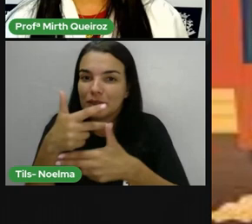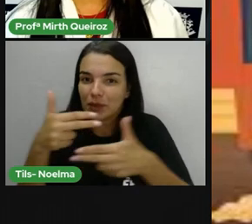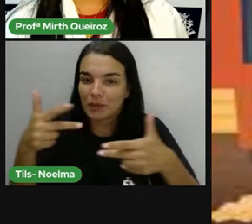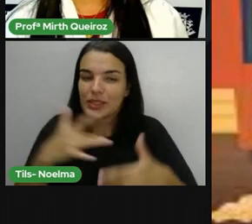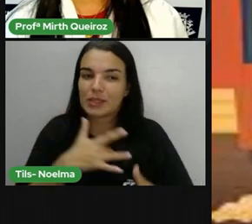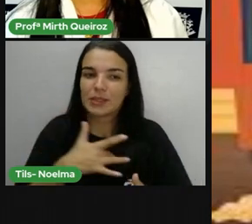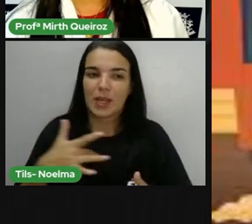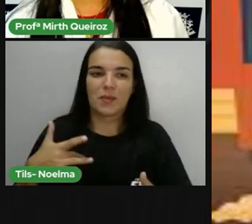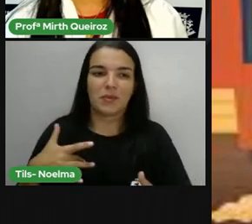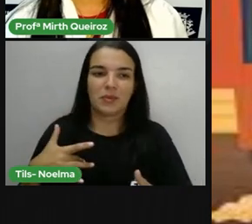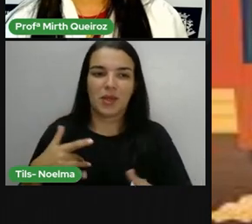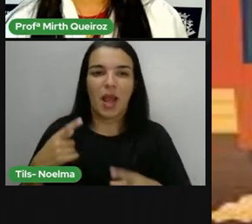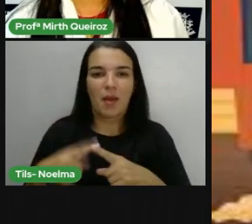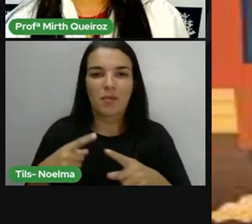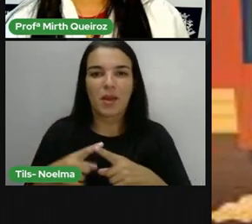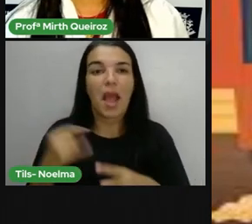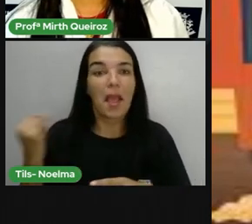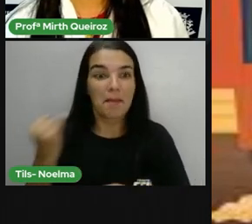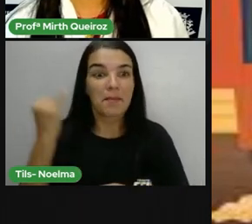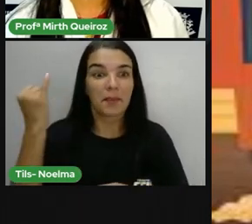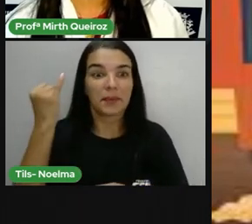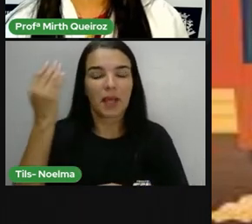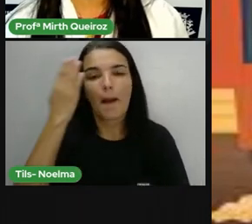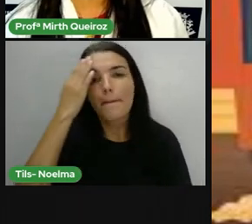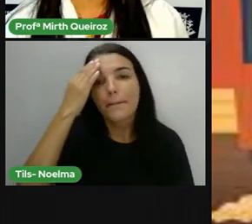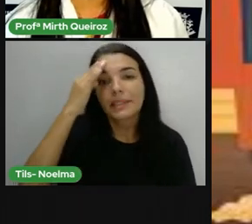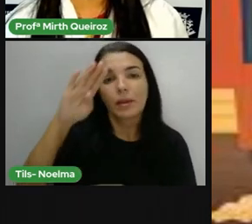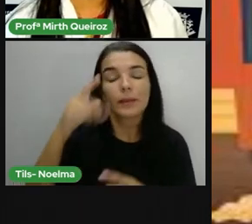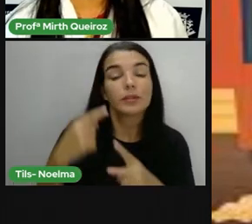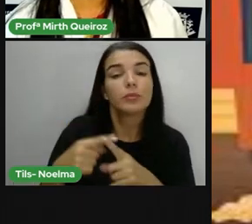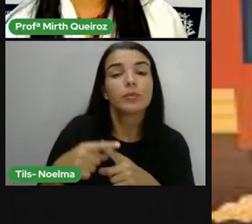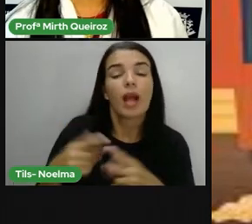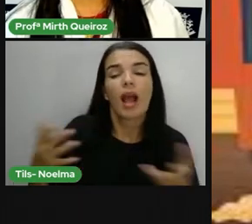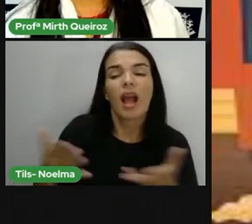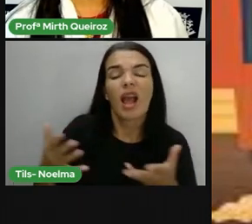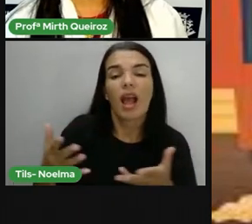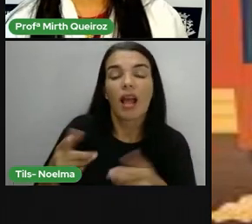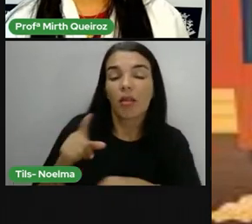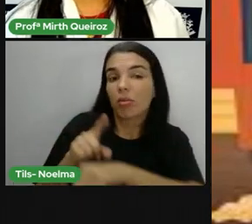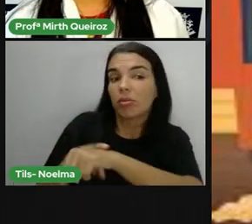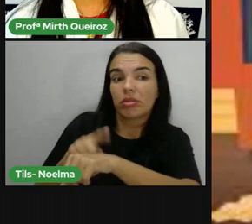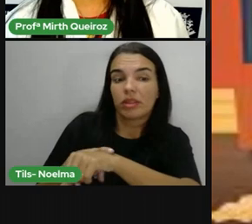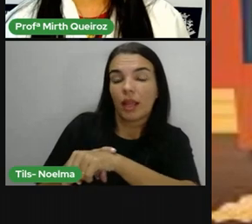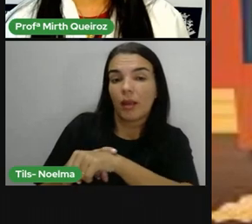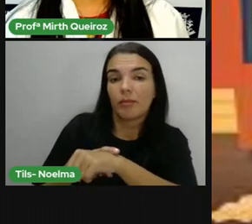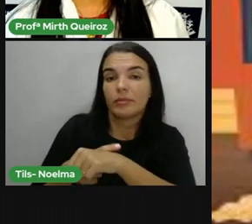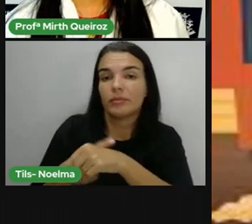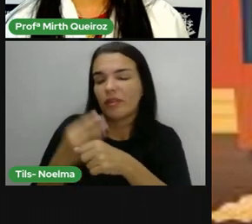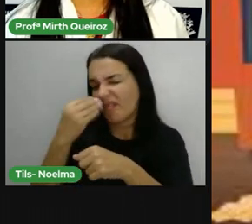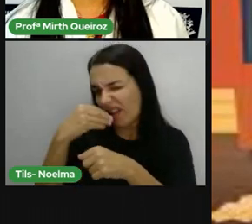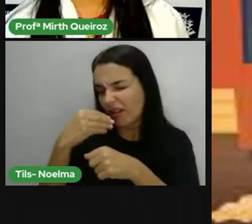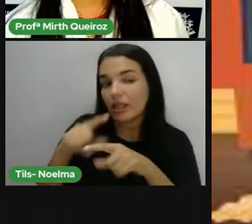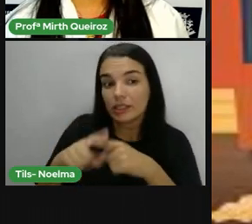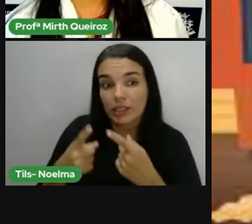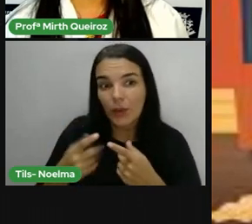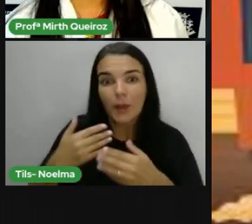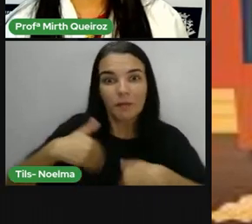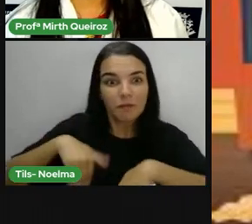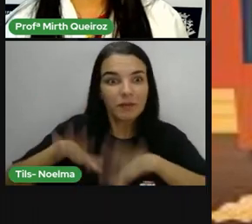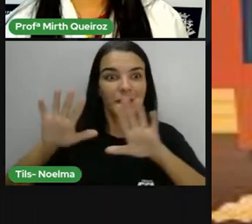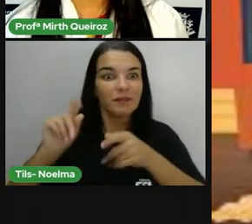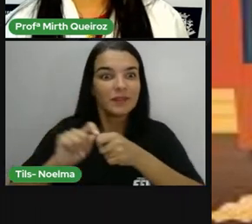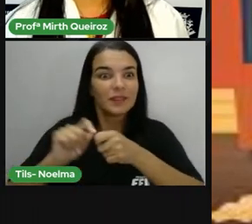importante. Principalmente nessa época, porque ela deixa o nosso corpo mais resistente quanto a